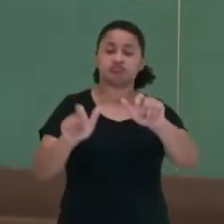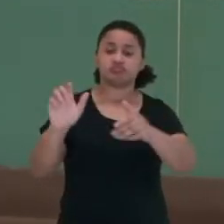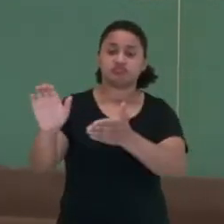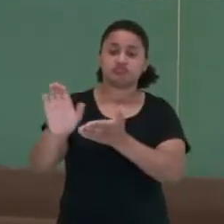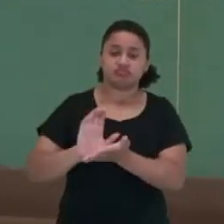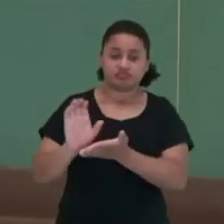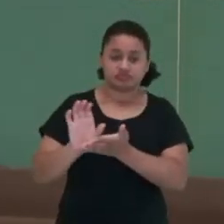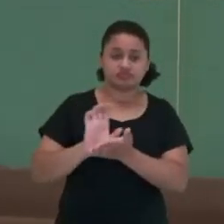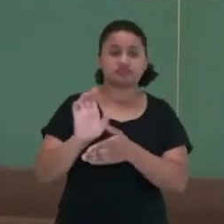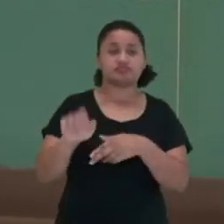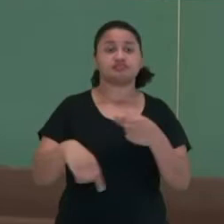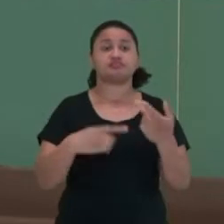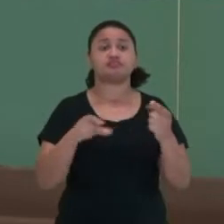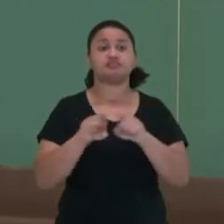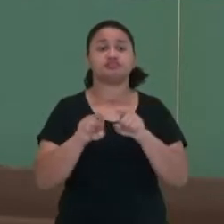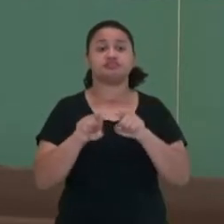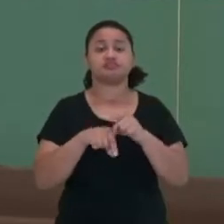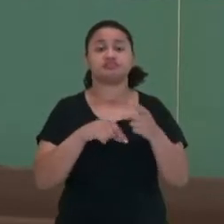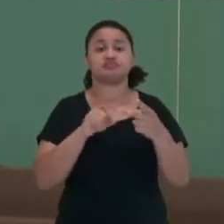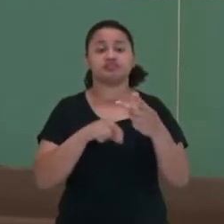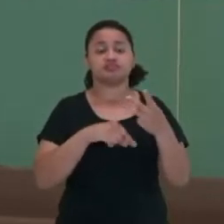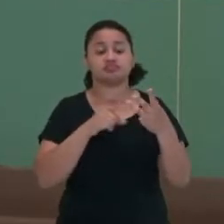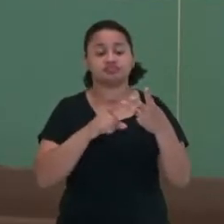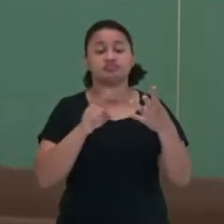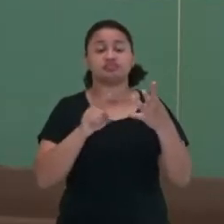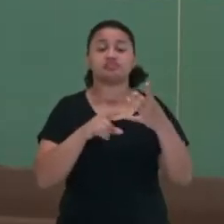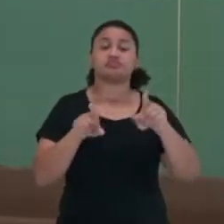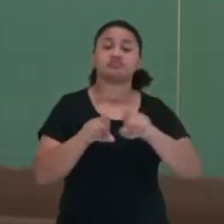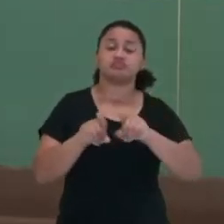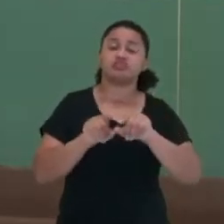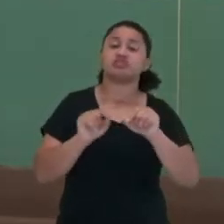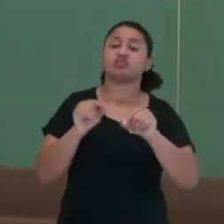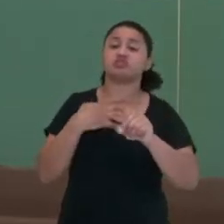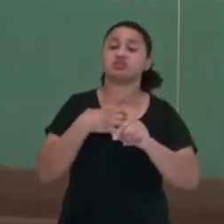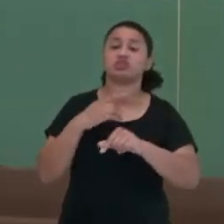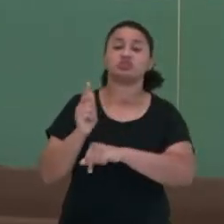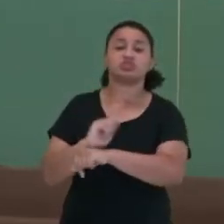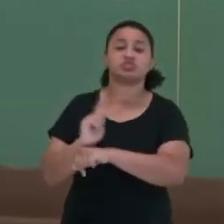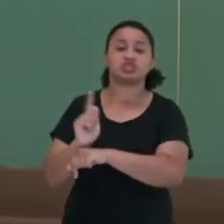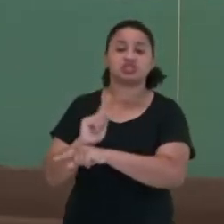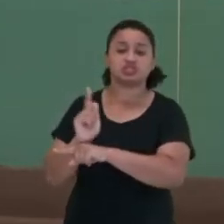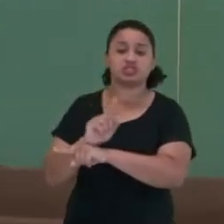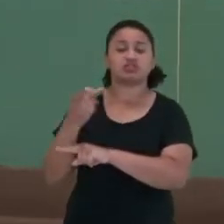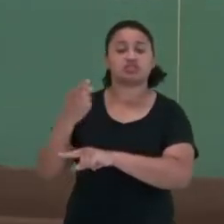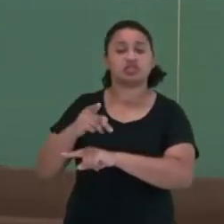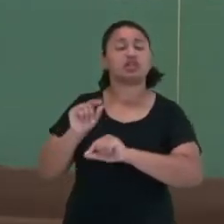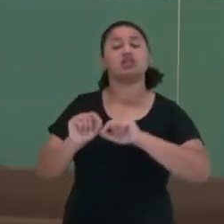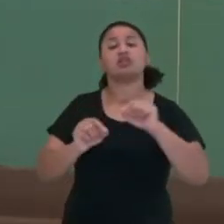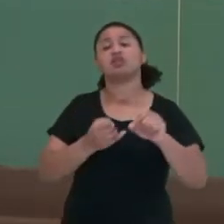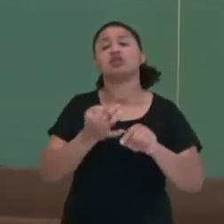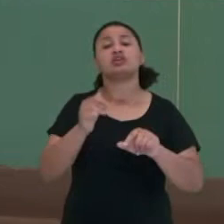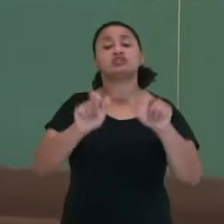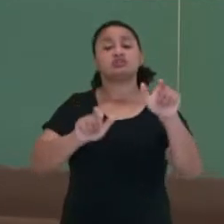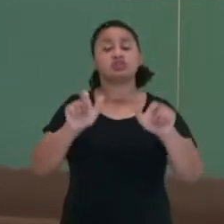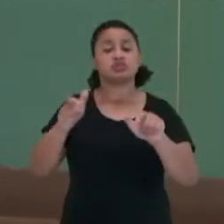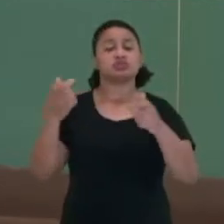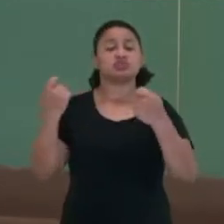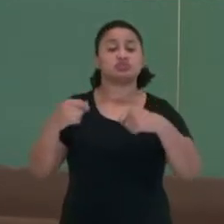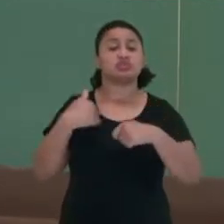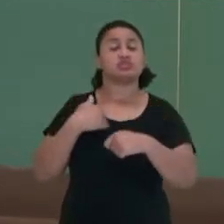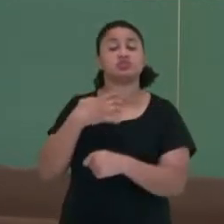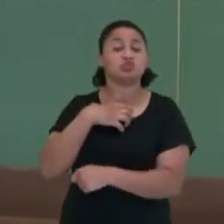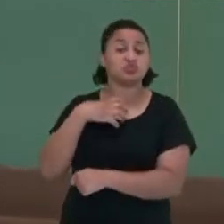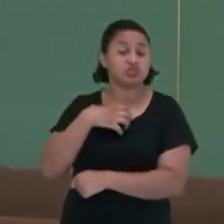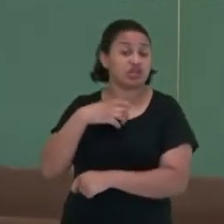investidores. E ele vai ter que desenvolver um modelo de gestão, ele vai ter que ver quais as pessoas que vão precisar, qual o perfil dessas